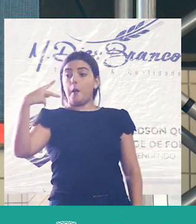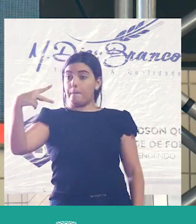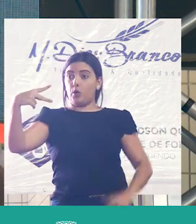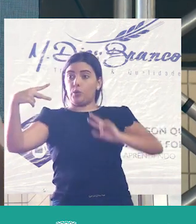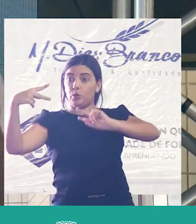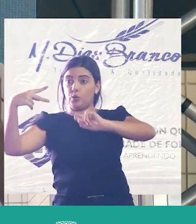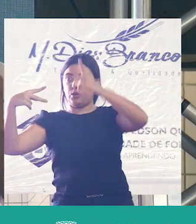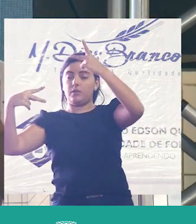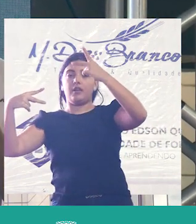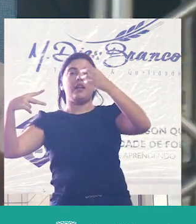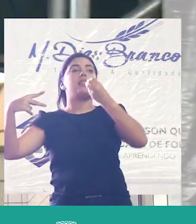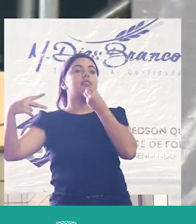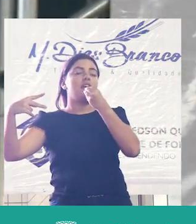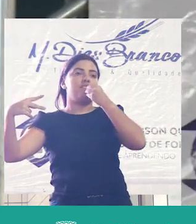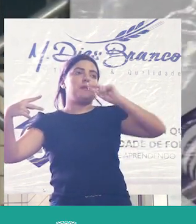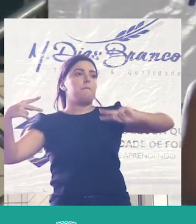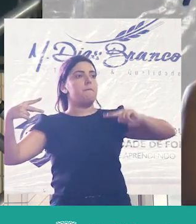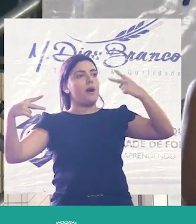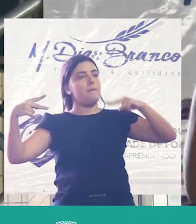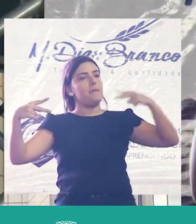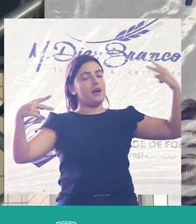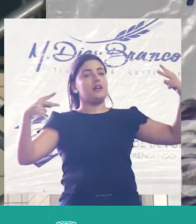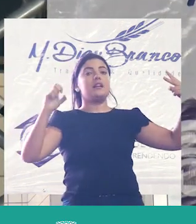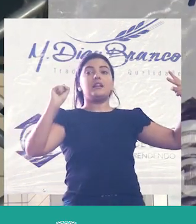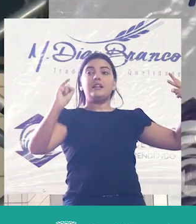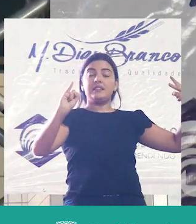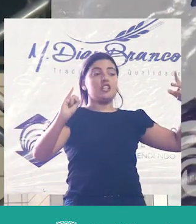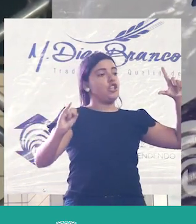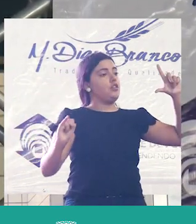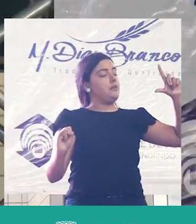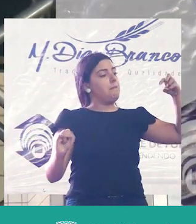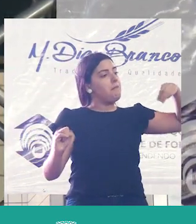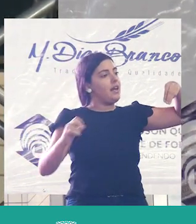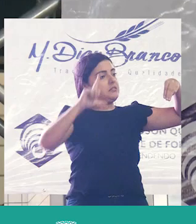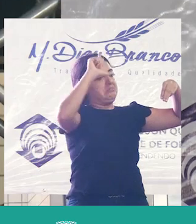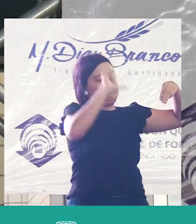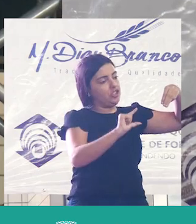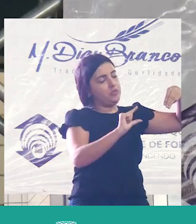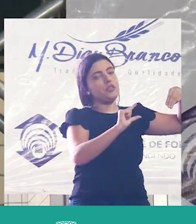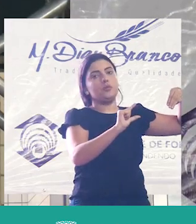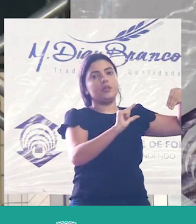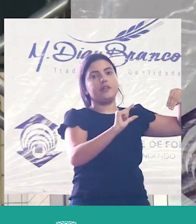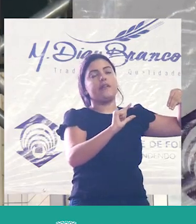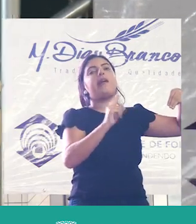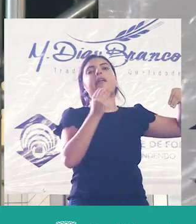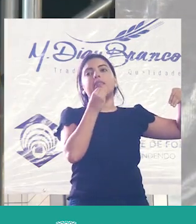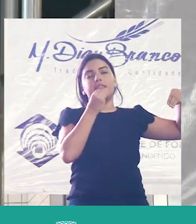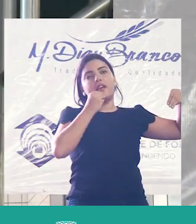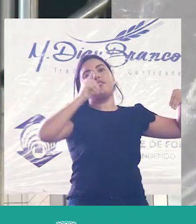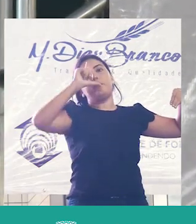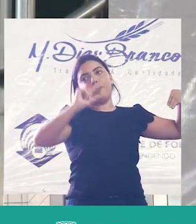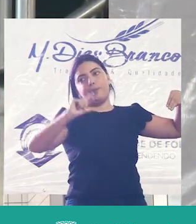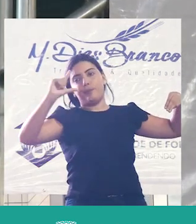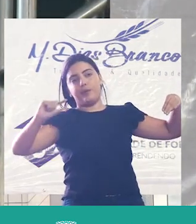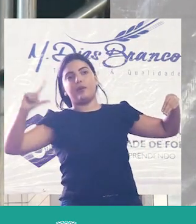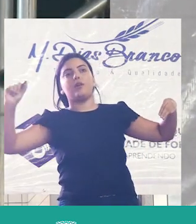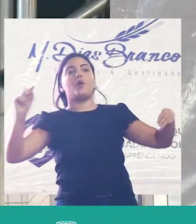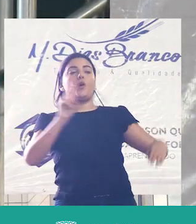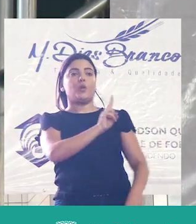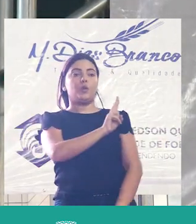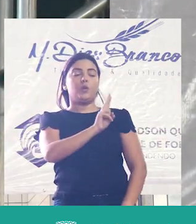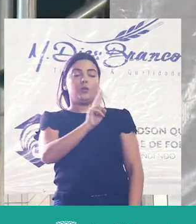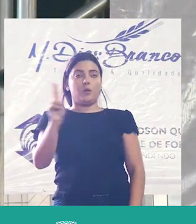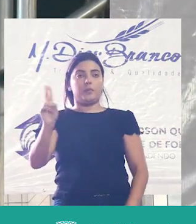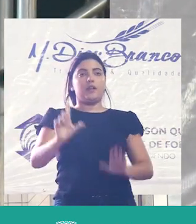produto, tem que dobrar todas as outras massas. Se você reduz uma massa à metade, todas as outras se reduzem à metade. Isso chama-se